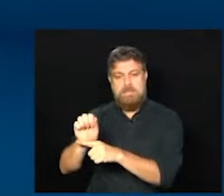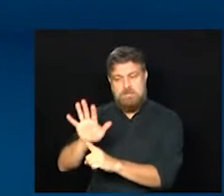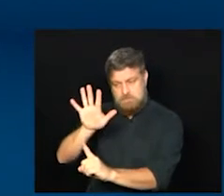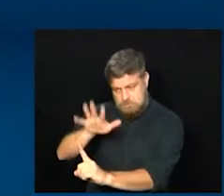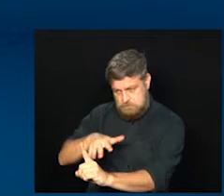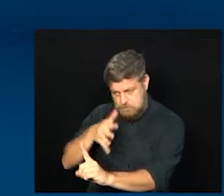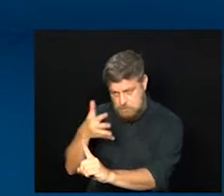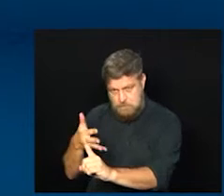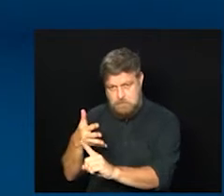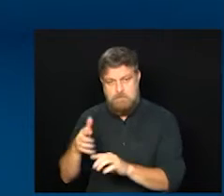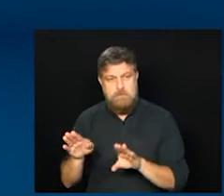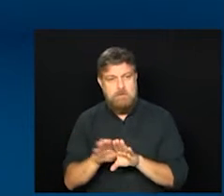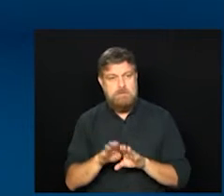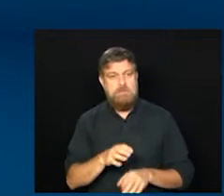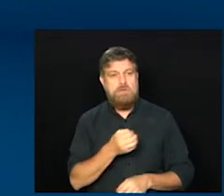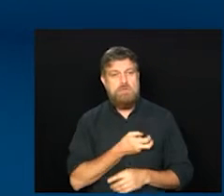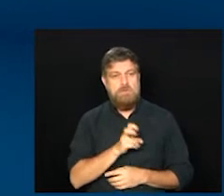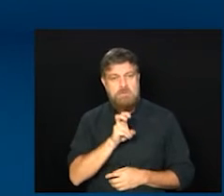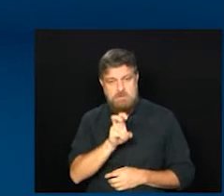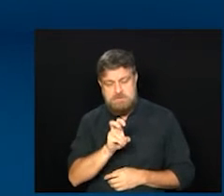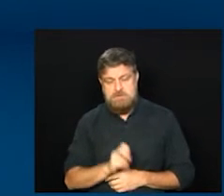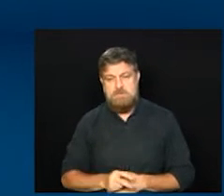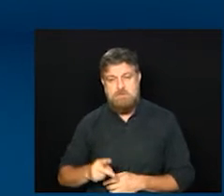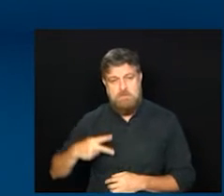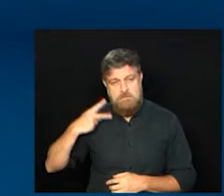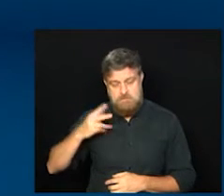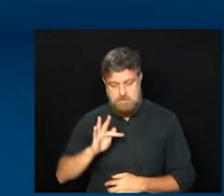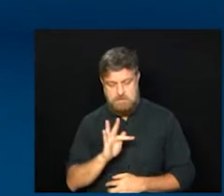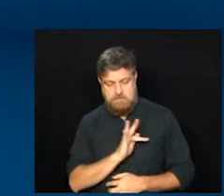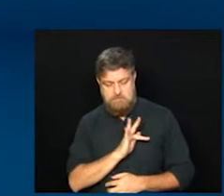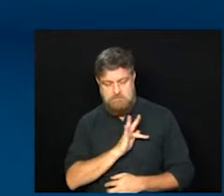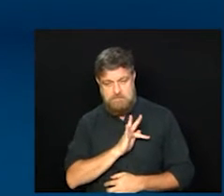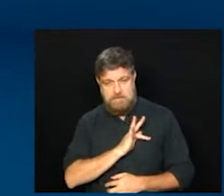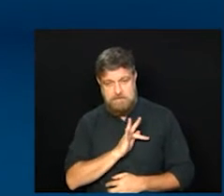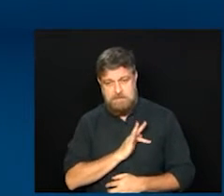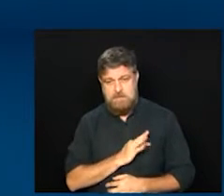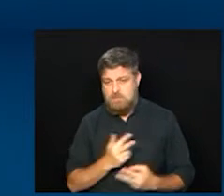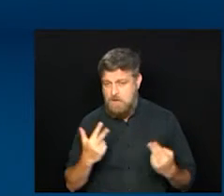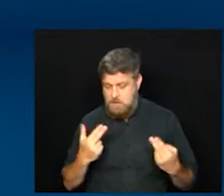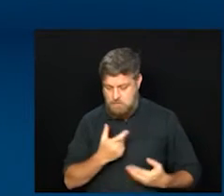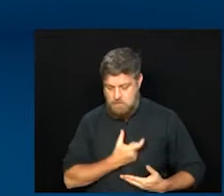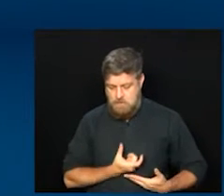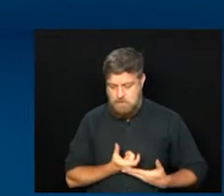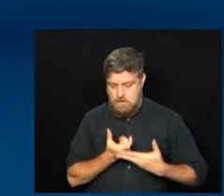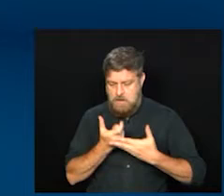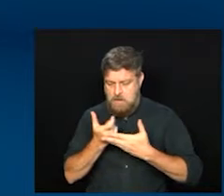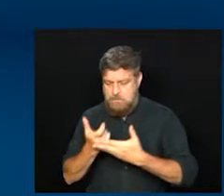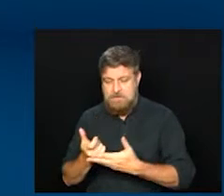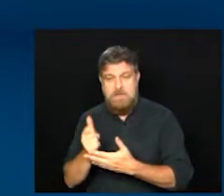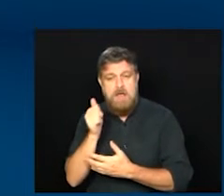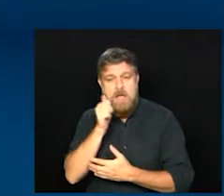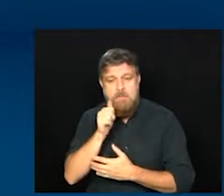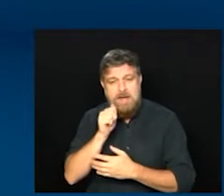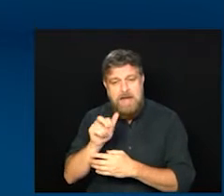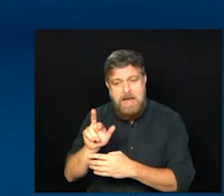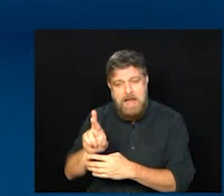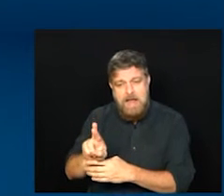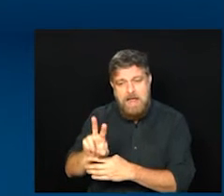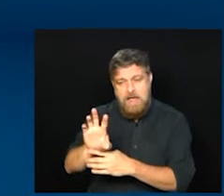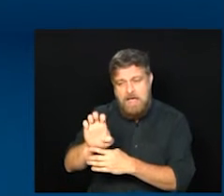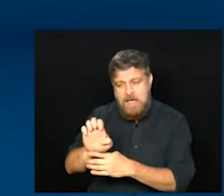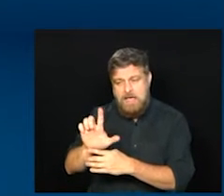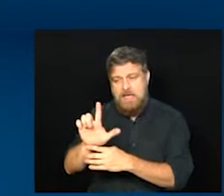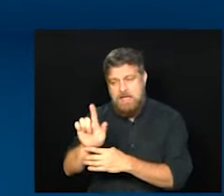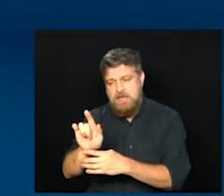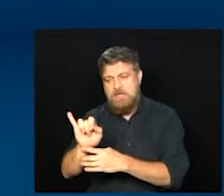é o projeto de autoria do vereador Fernando Mendes, que concede a mesma honraria a Regina Espina Sacomã. O